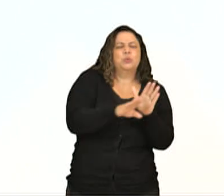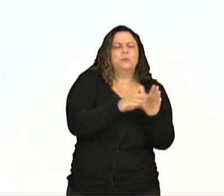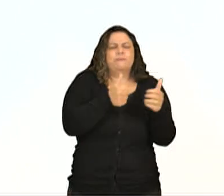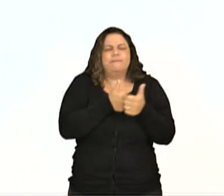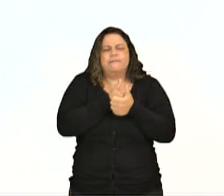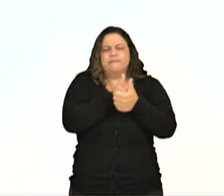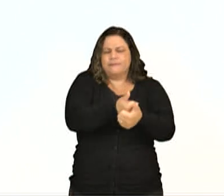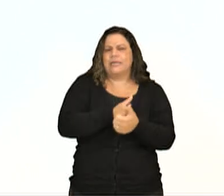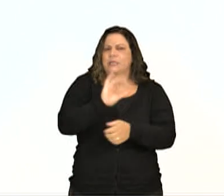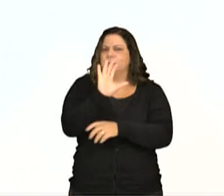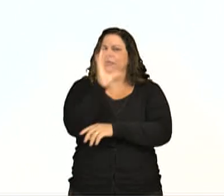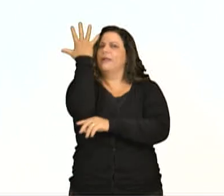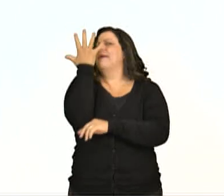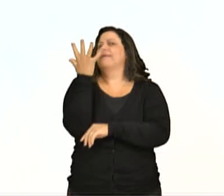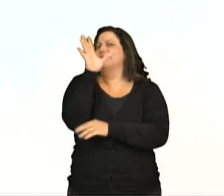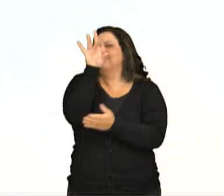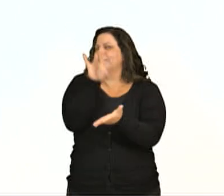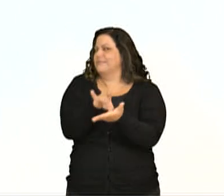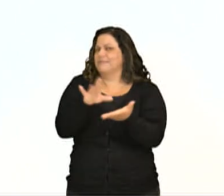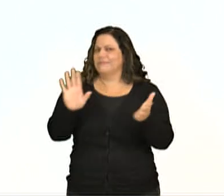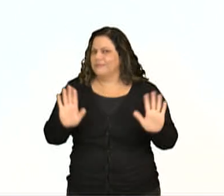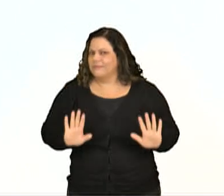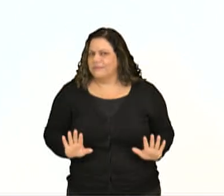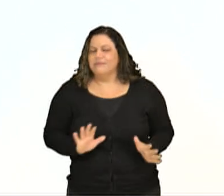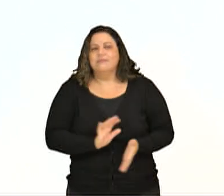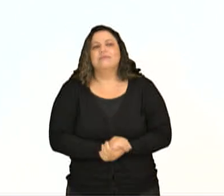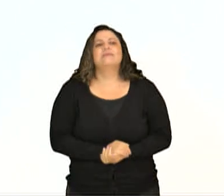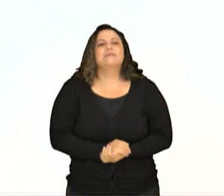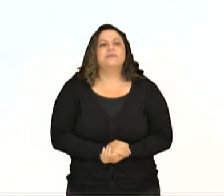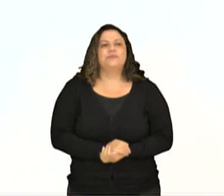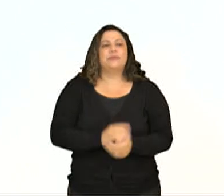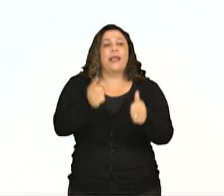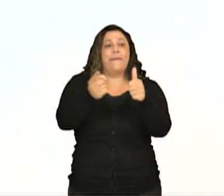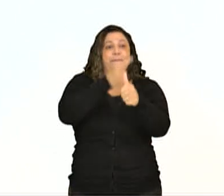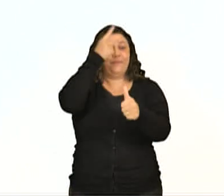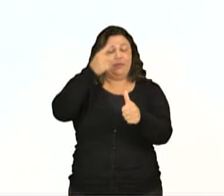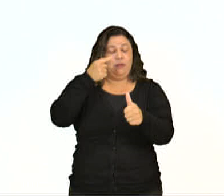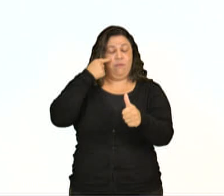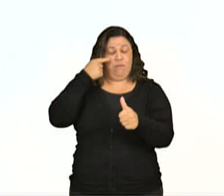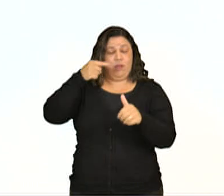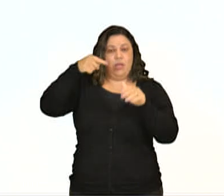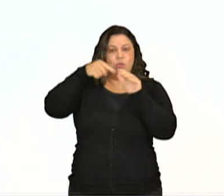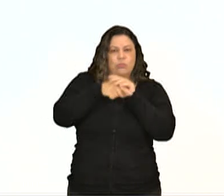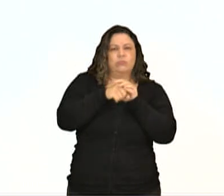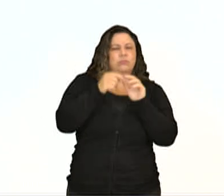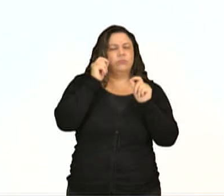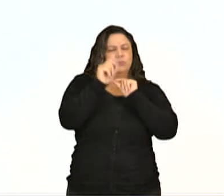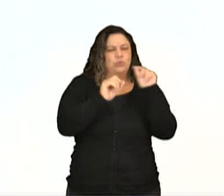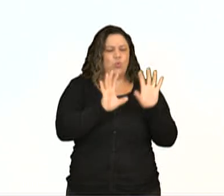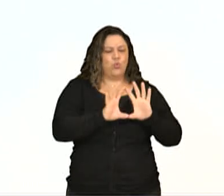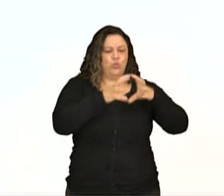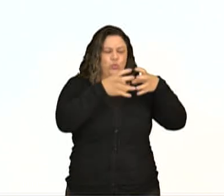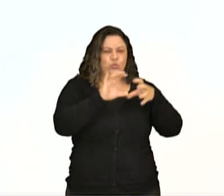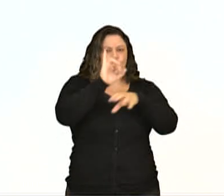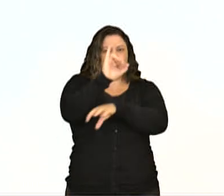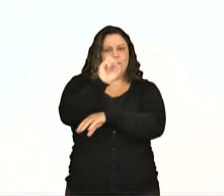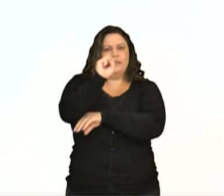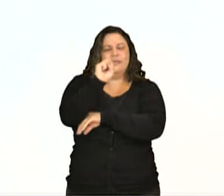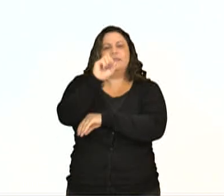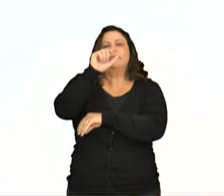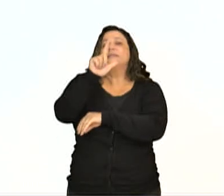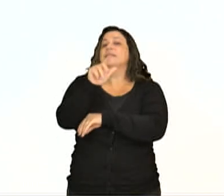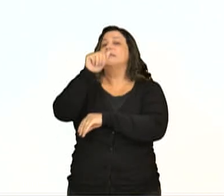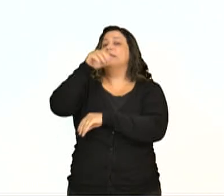acontecer, mas não se efetivou? Primeiro, o fundamentalismo dos grupos islâmicos, que promovem atentados